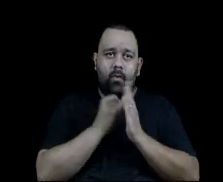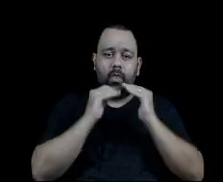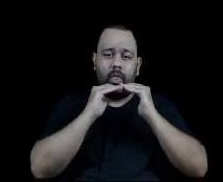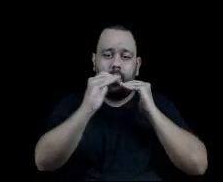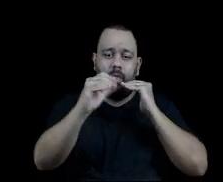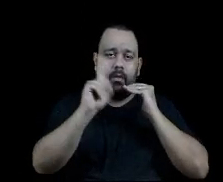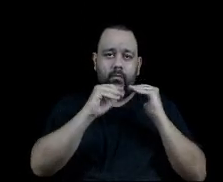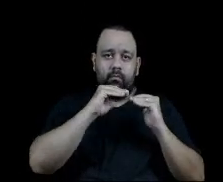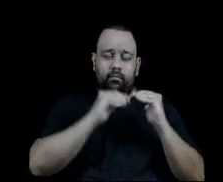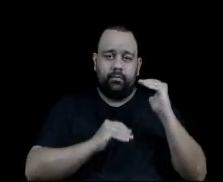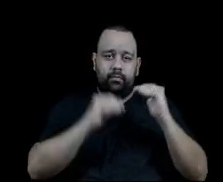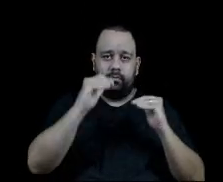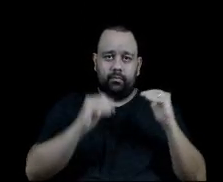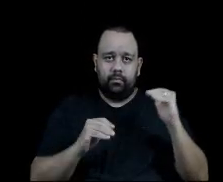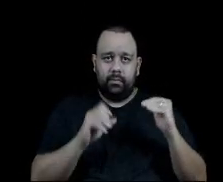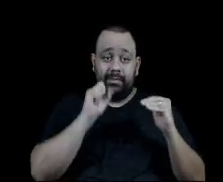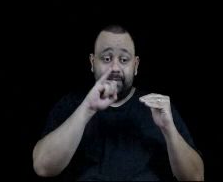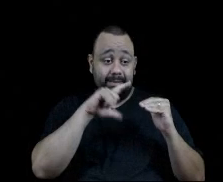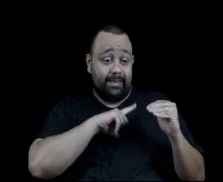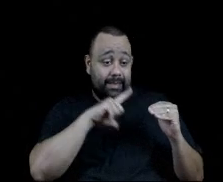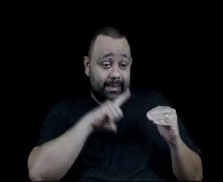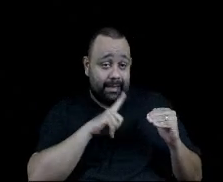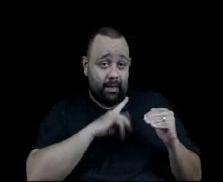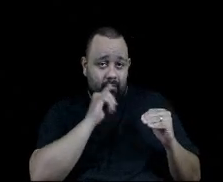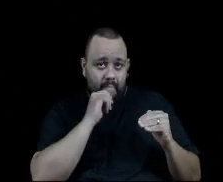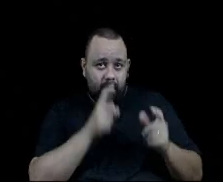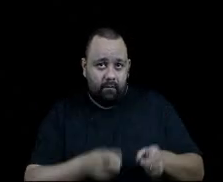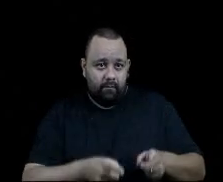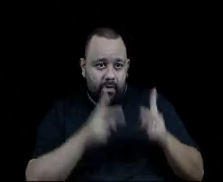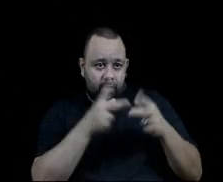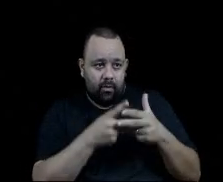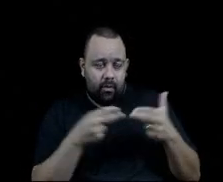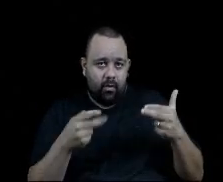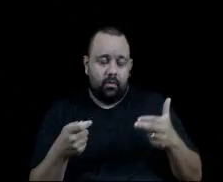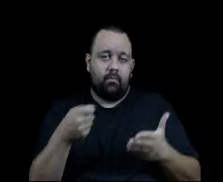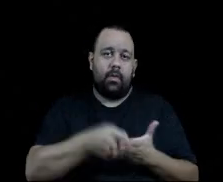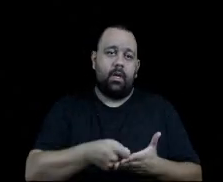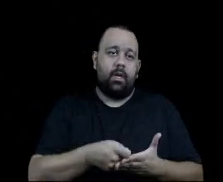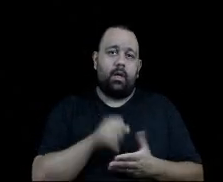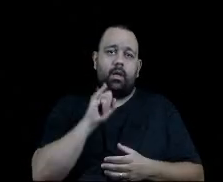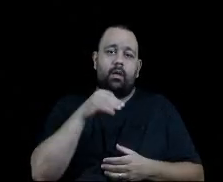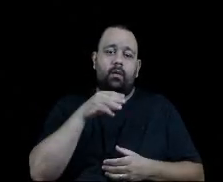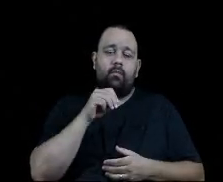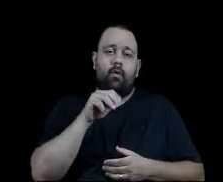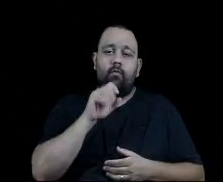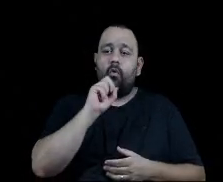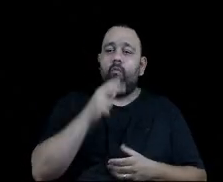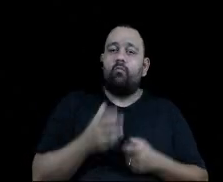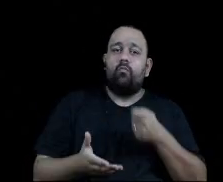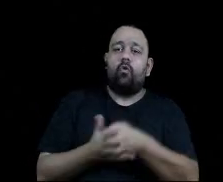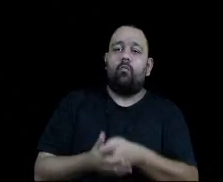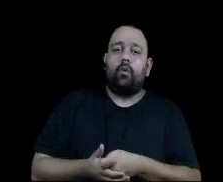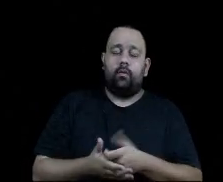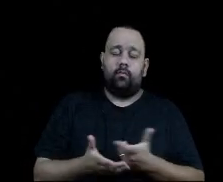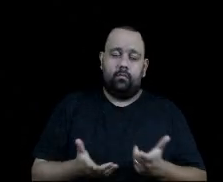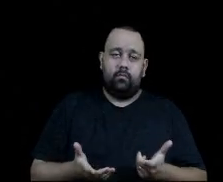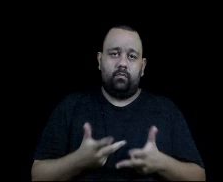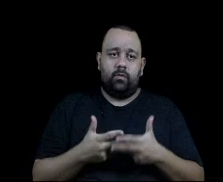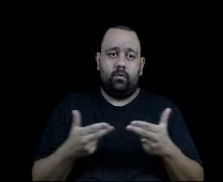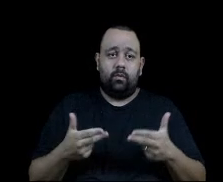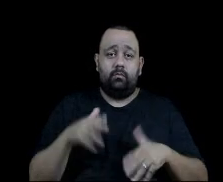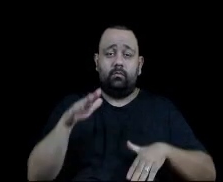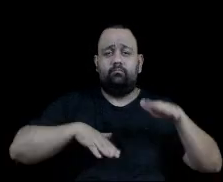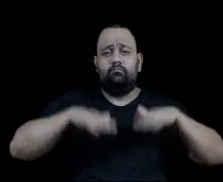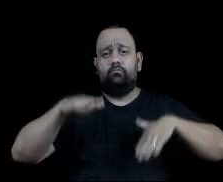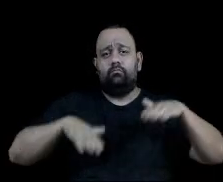é um imposto linear. Ele só é pago quando tem uma venda de algum imóvel, alguém compra algum